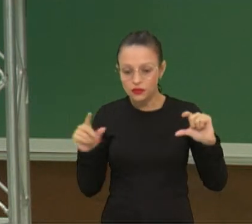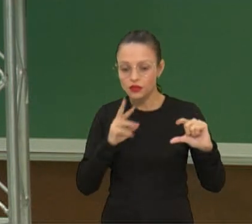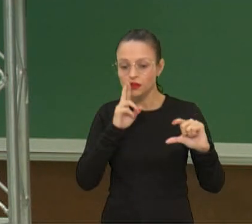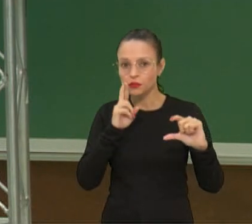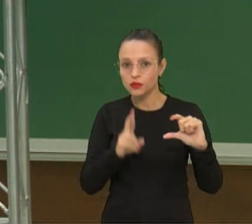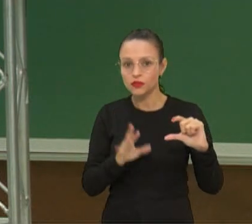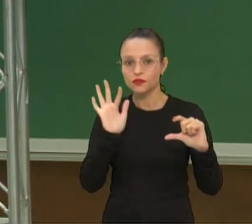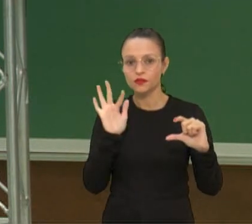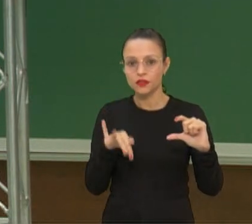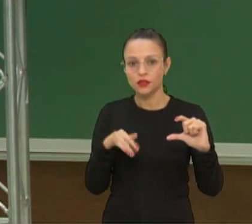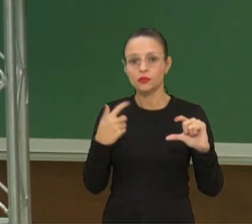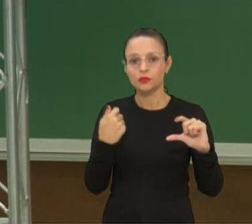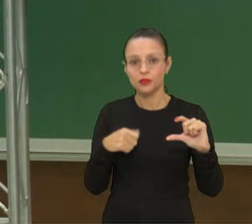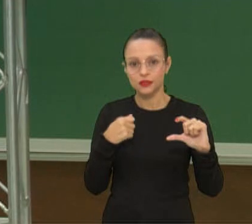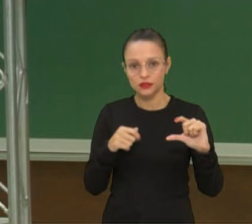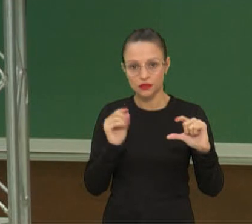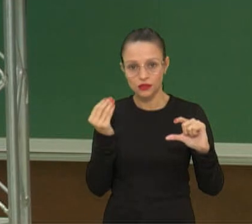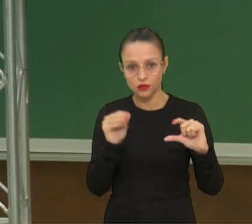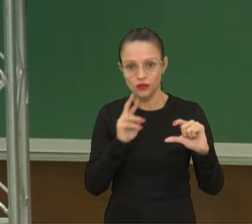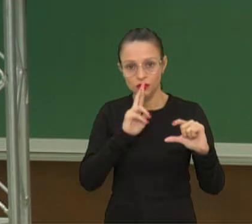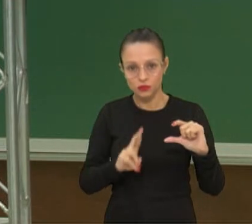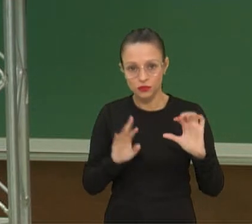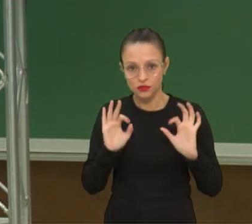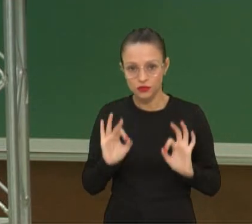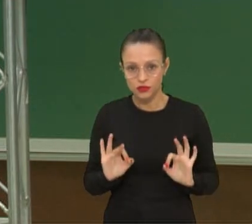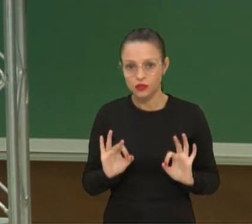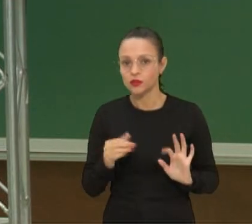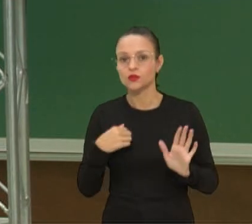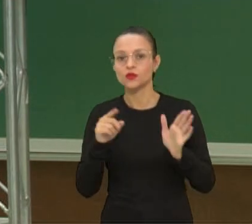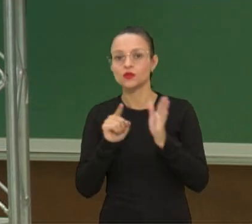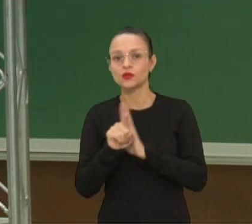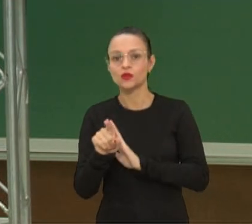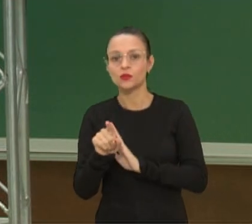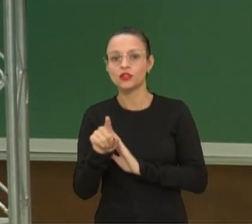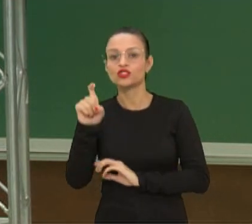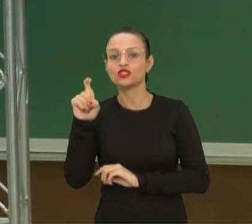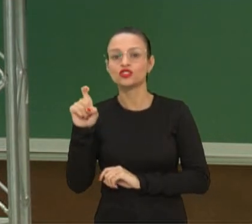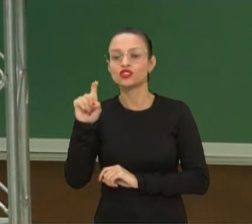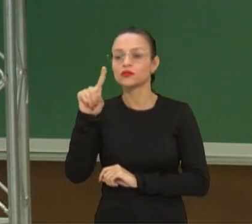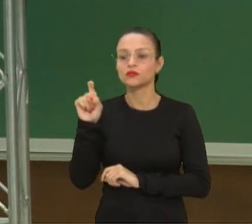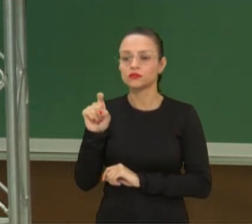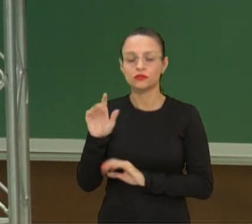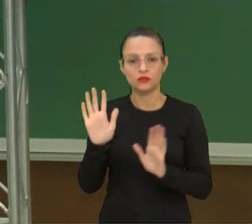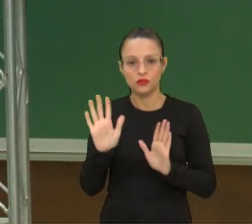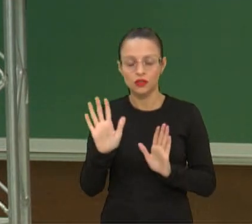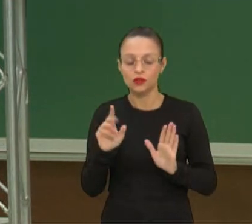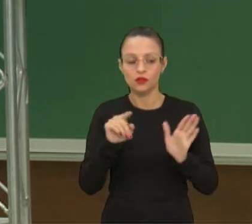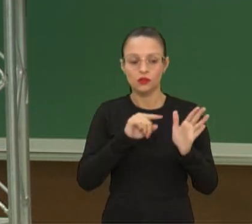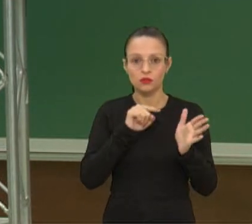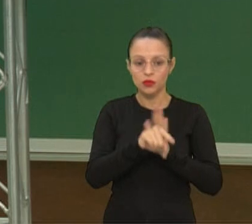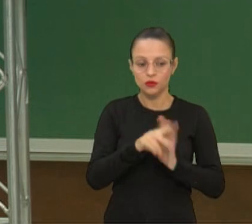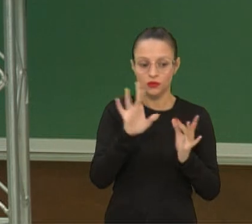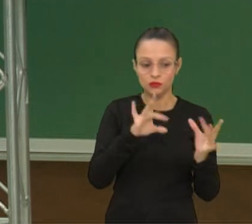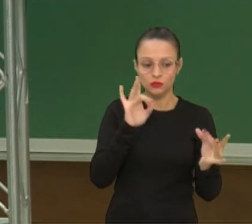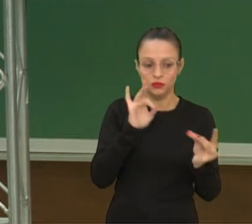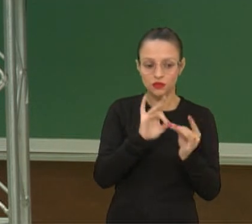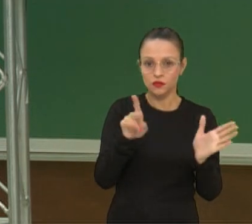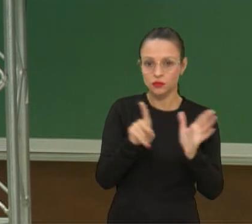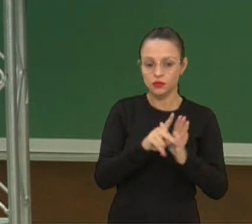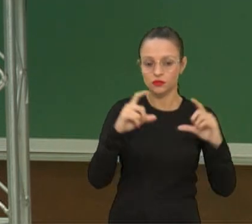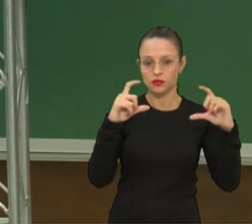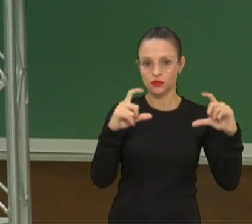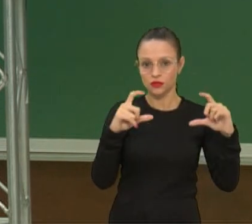exige uma resposta e a resposta tem que ser dada. Tá? Eu não estou perguntando qual é o valor de x, eu quero saber uma pergunta específica da situação problema. Então